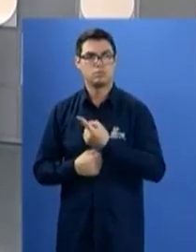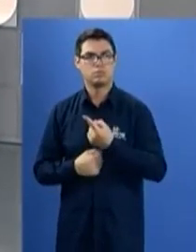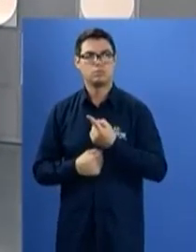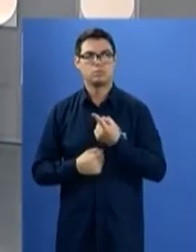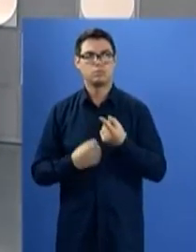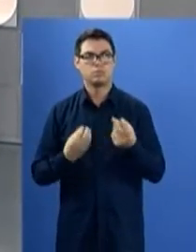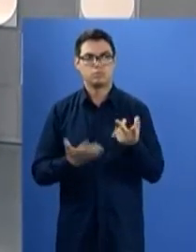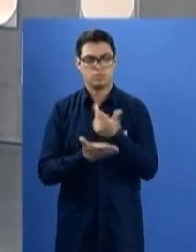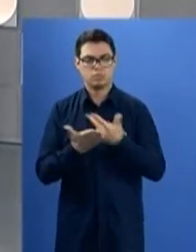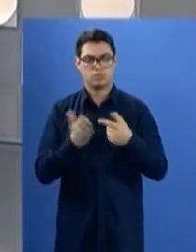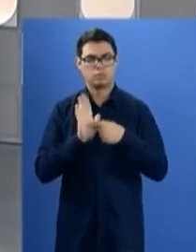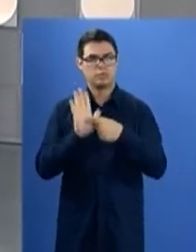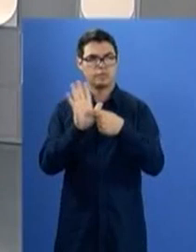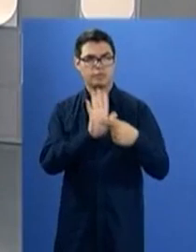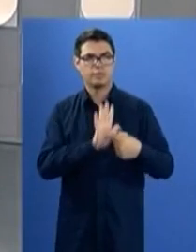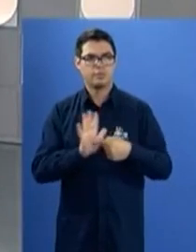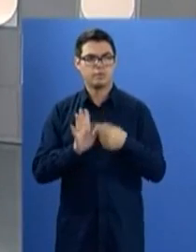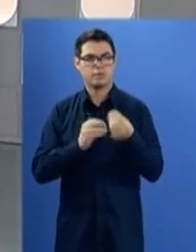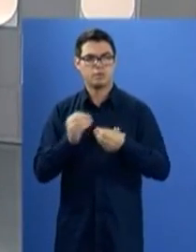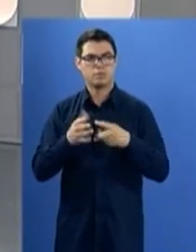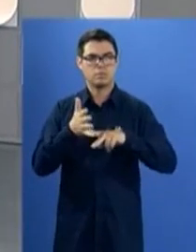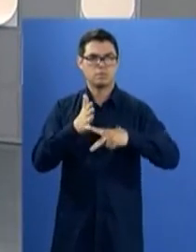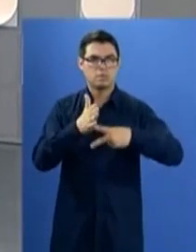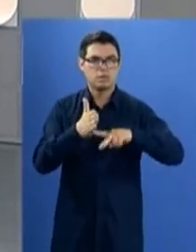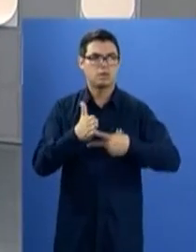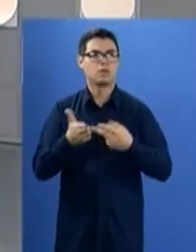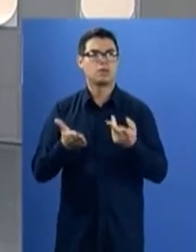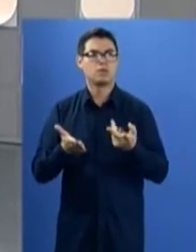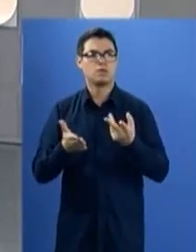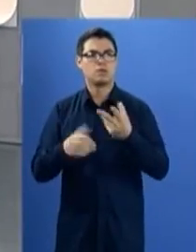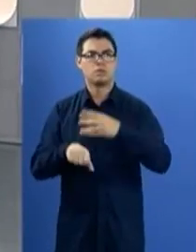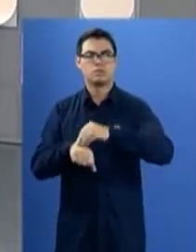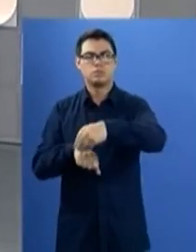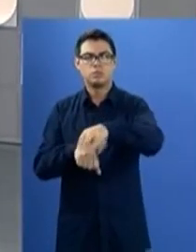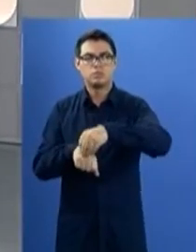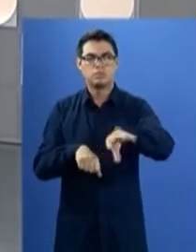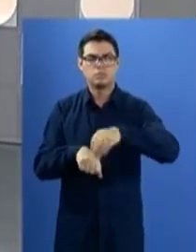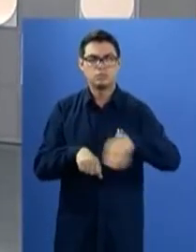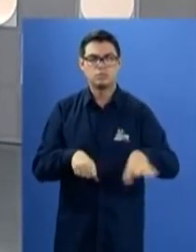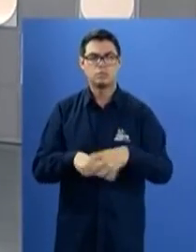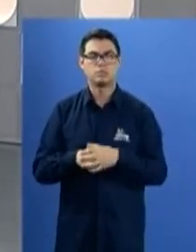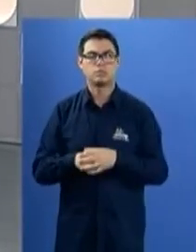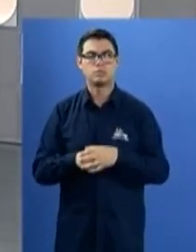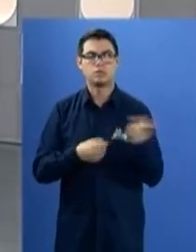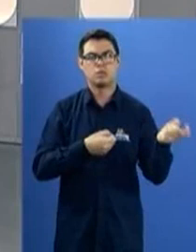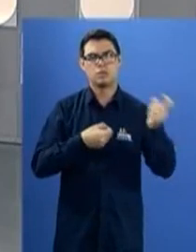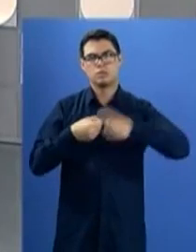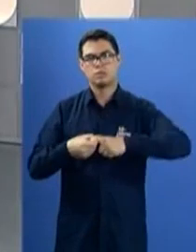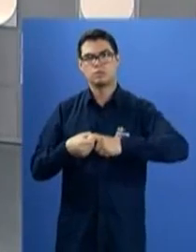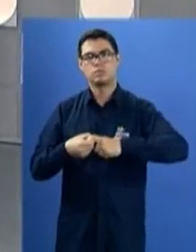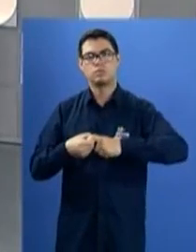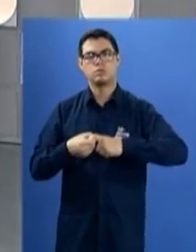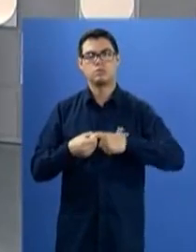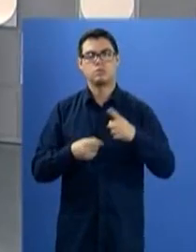também vemos muitos outros fatores, como sindicatos, distribuidores, os acionistas,